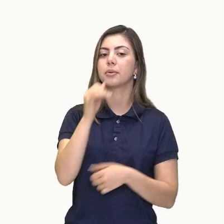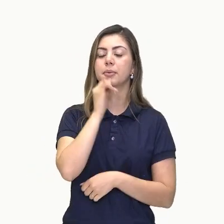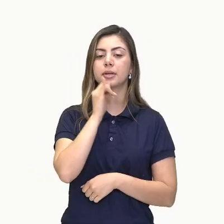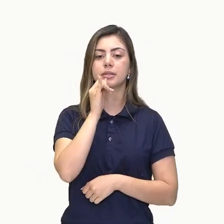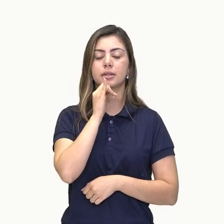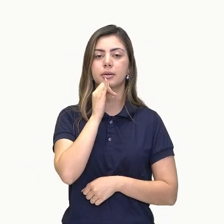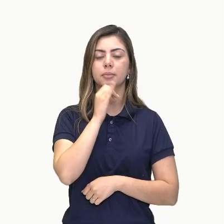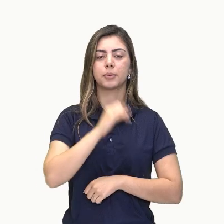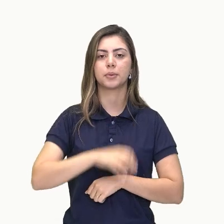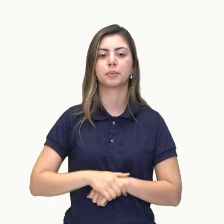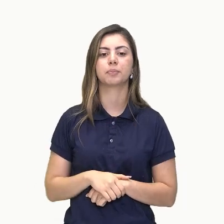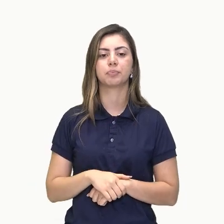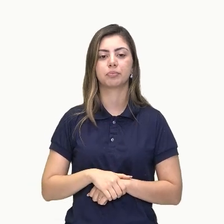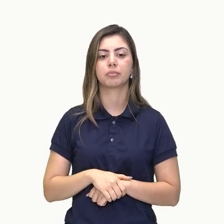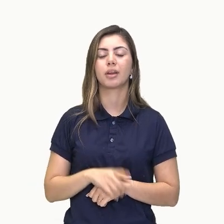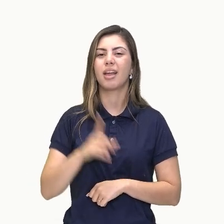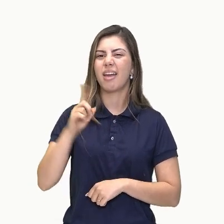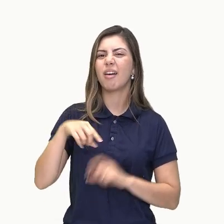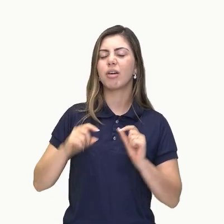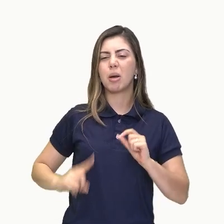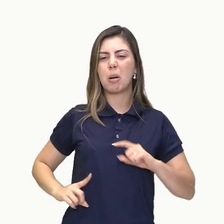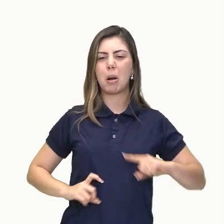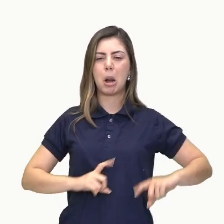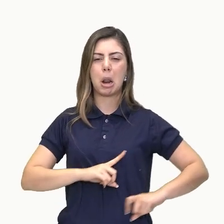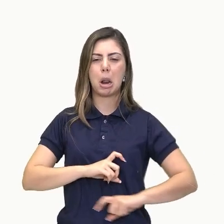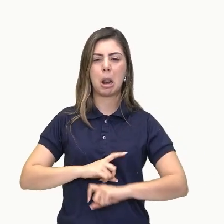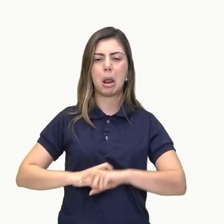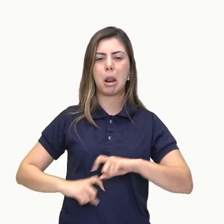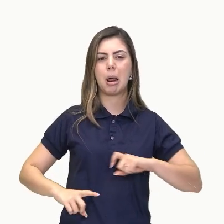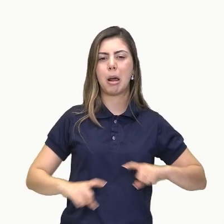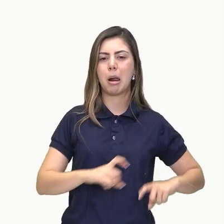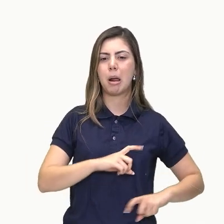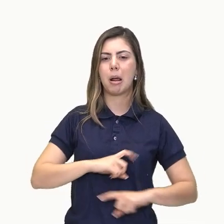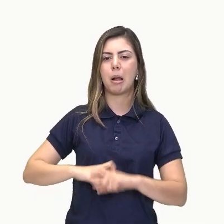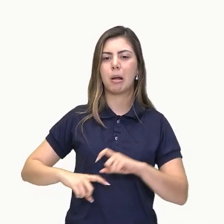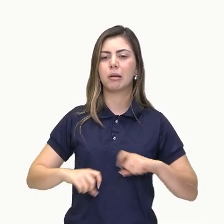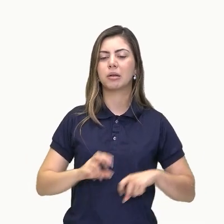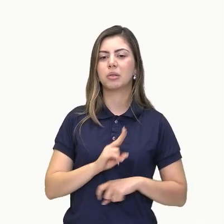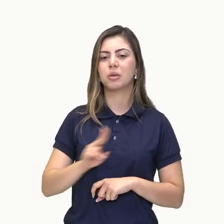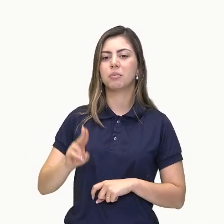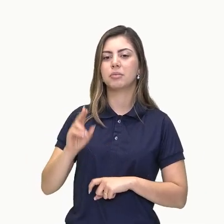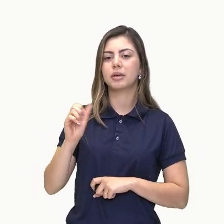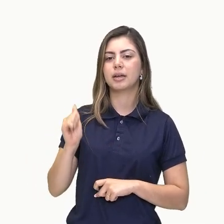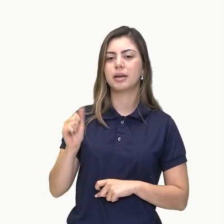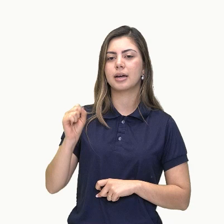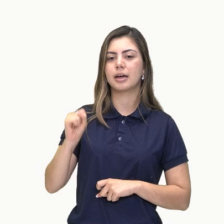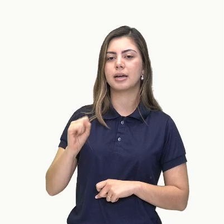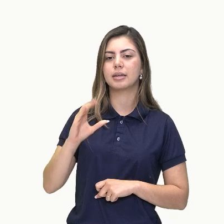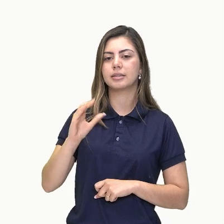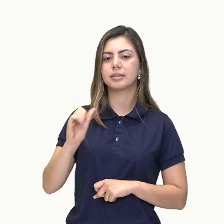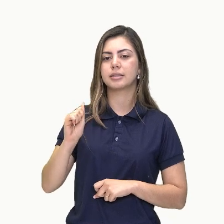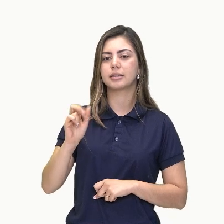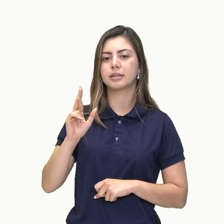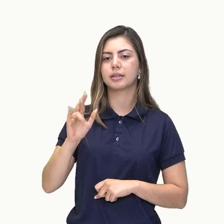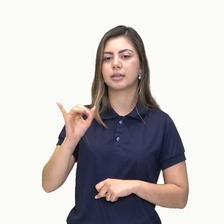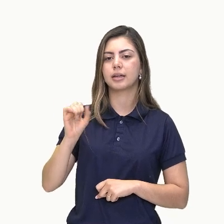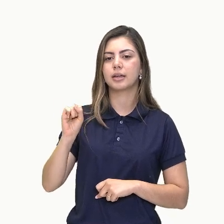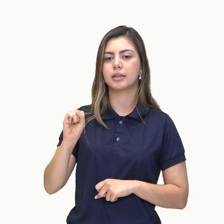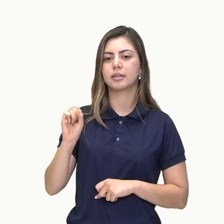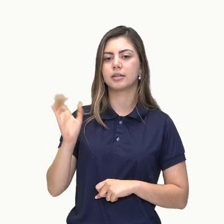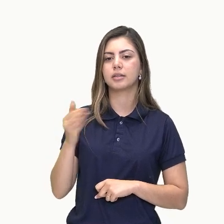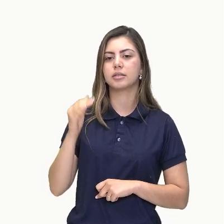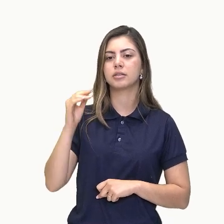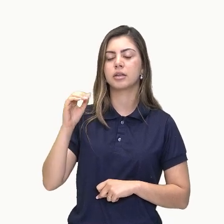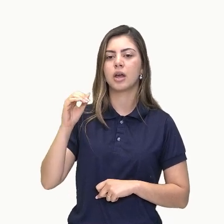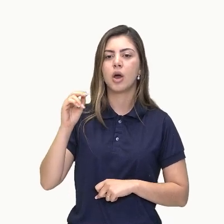um verme, né? Ascaris lumbricoides. Esse é o nome da espécie, né? O nome